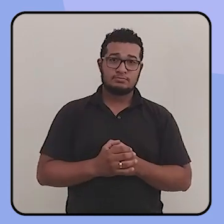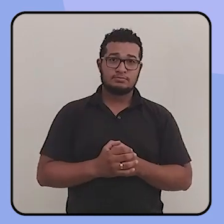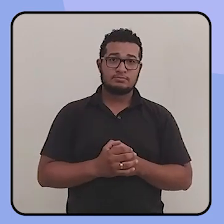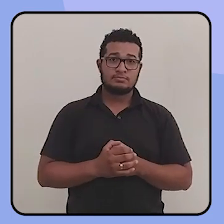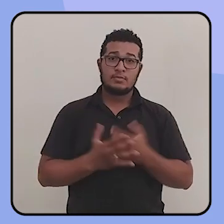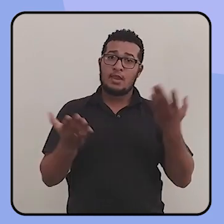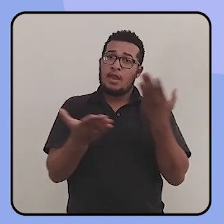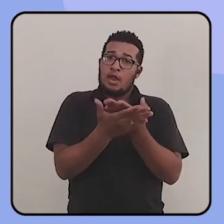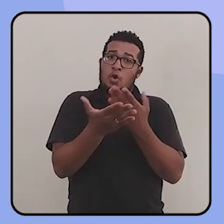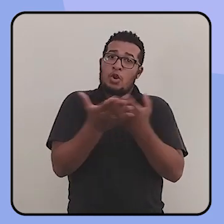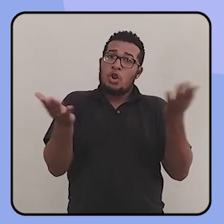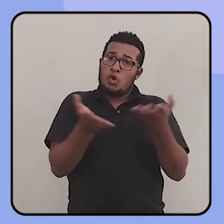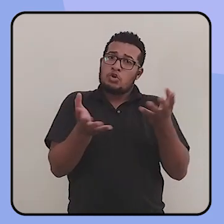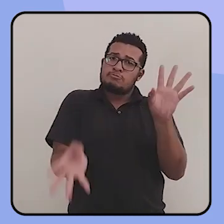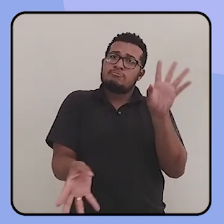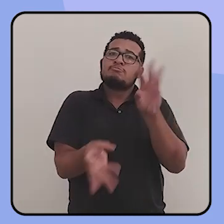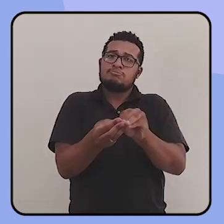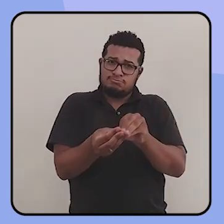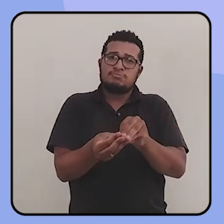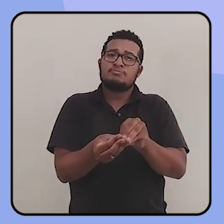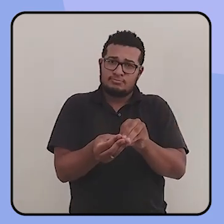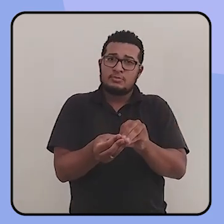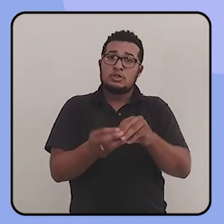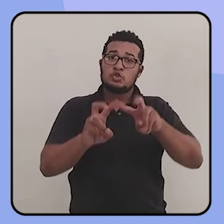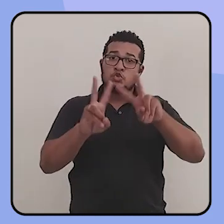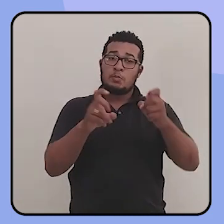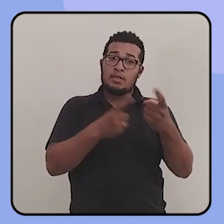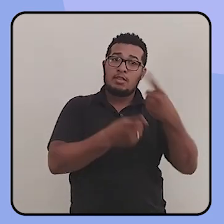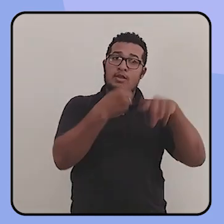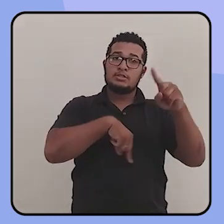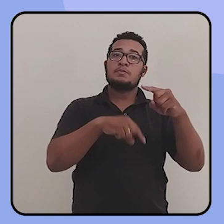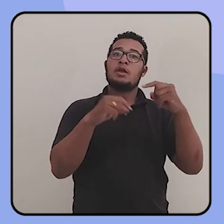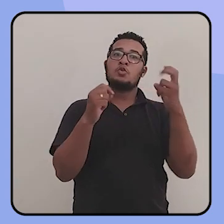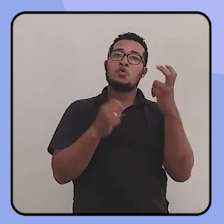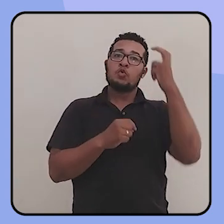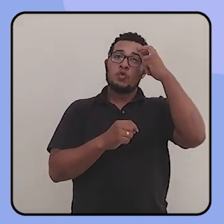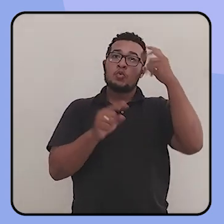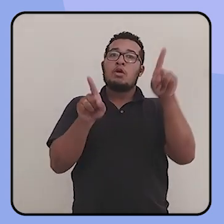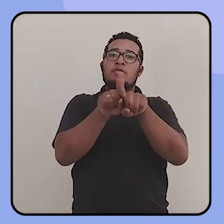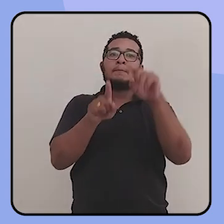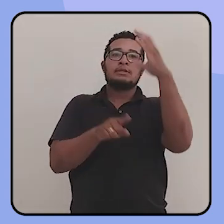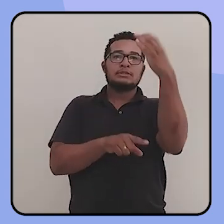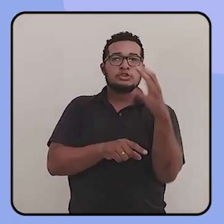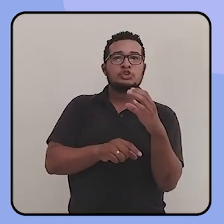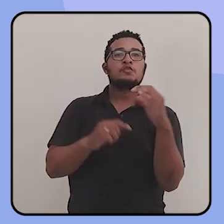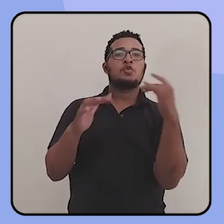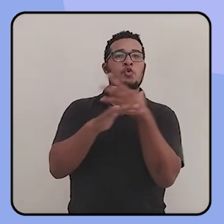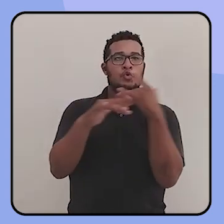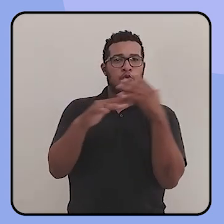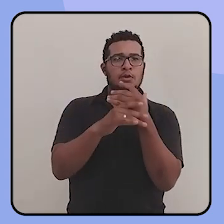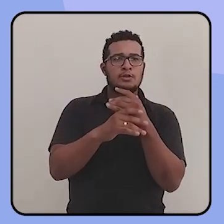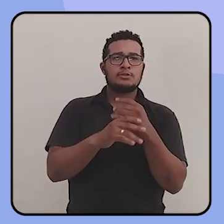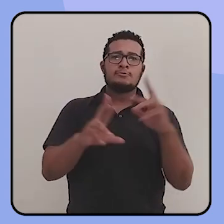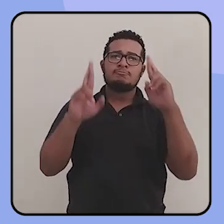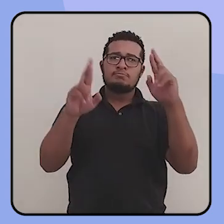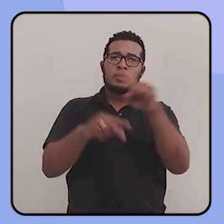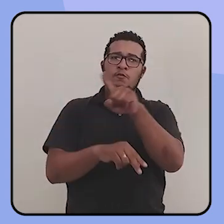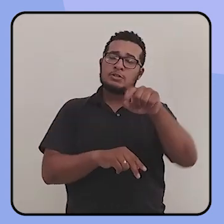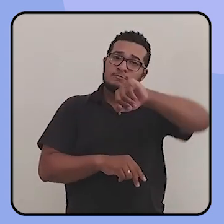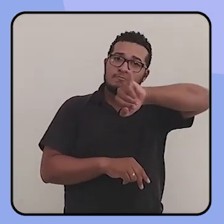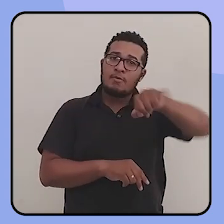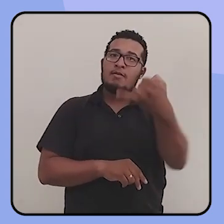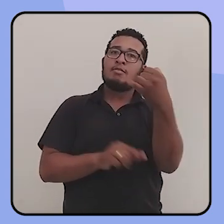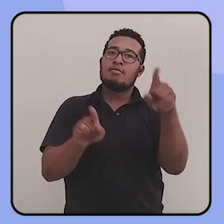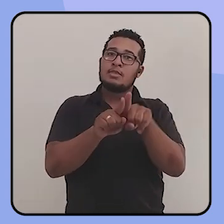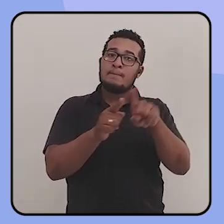tradição tupi-guarani é encontrada no Vale do Rio Doce e nos seus afluentes, no Vale do Rio São Mateus e